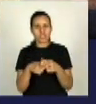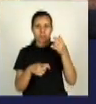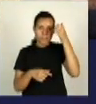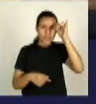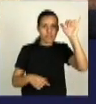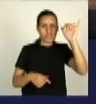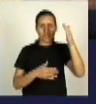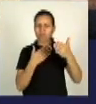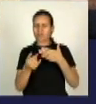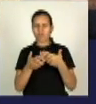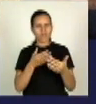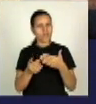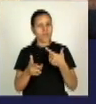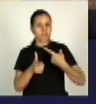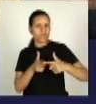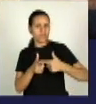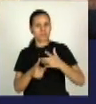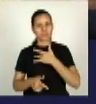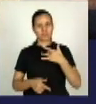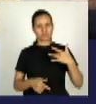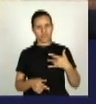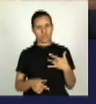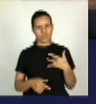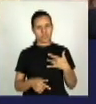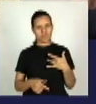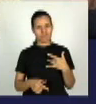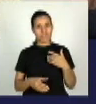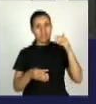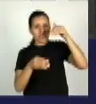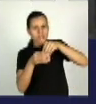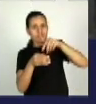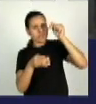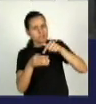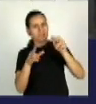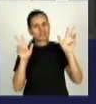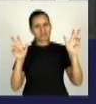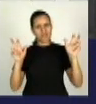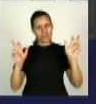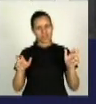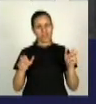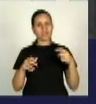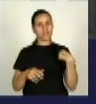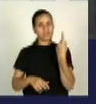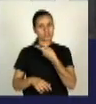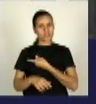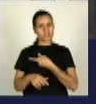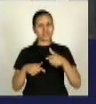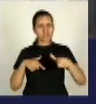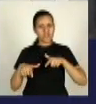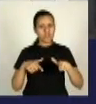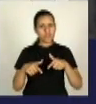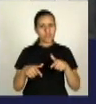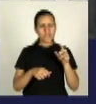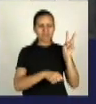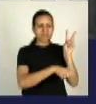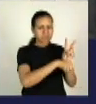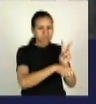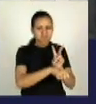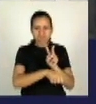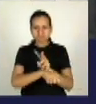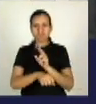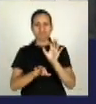prevenir qualquer risco à saúde. Dentro desses parâmetros, né, a gente costuma atuar fazendo